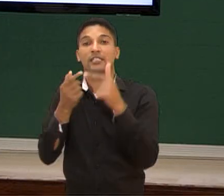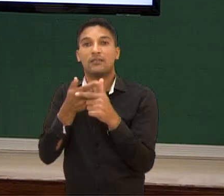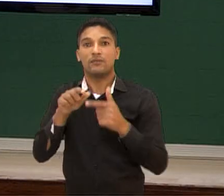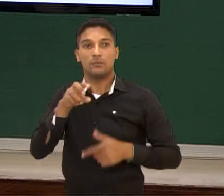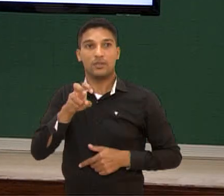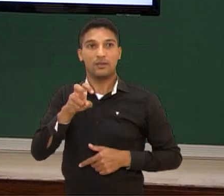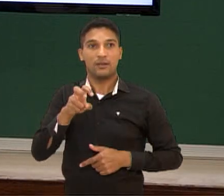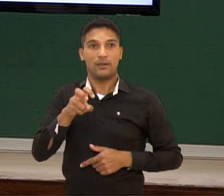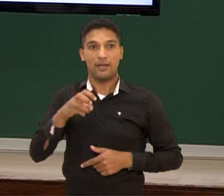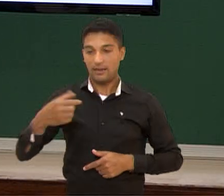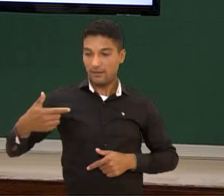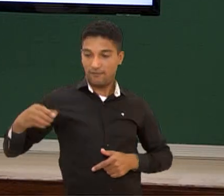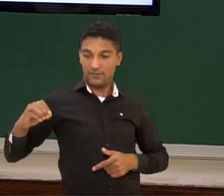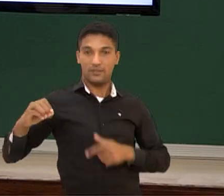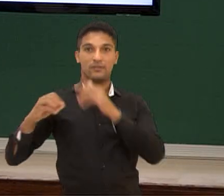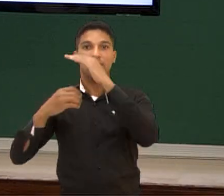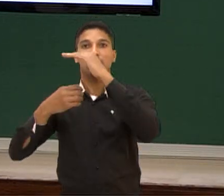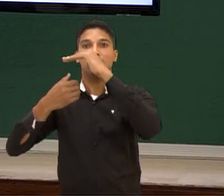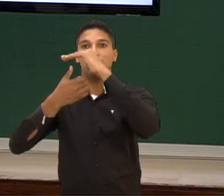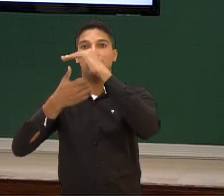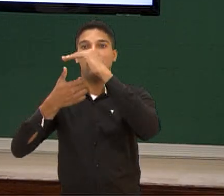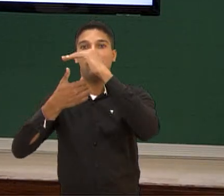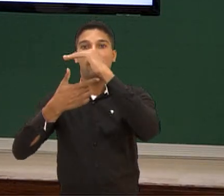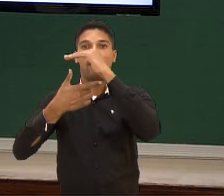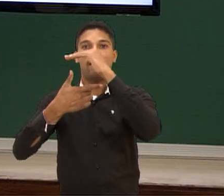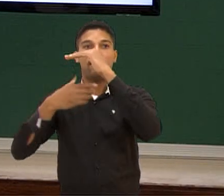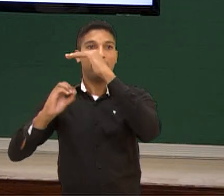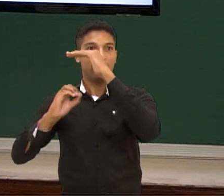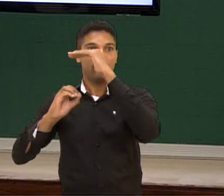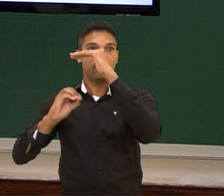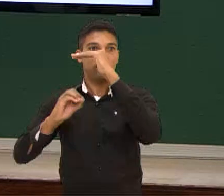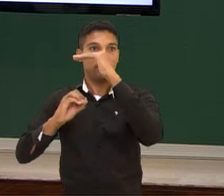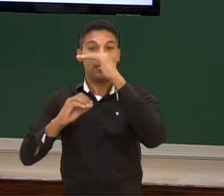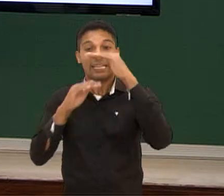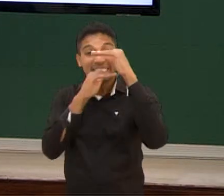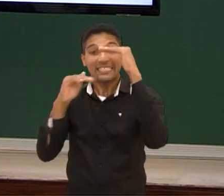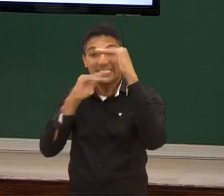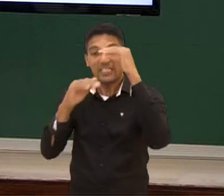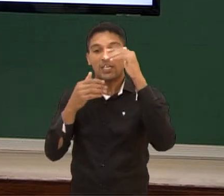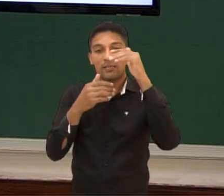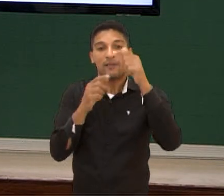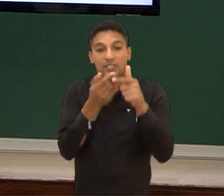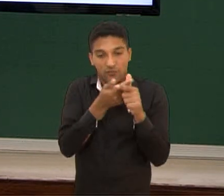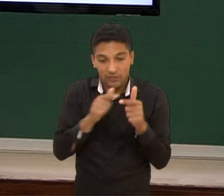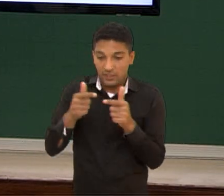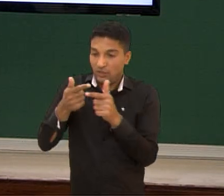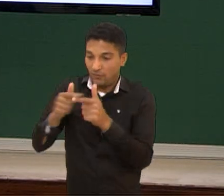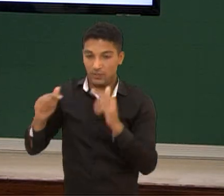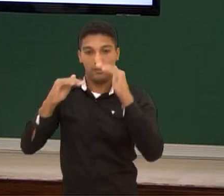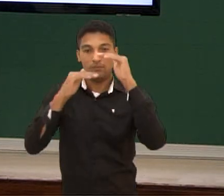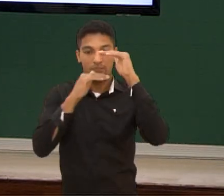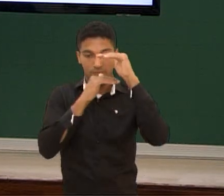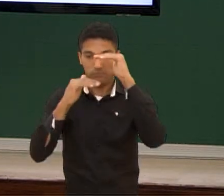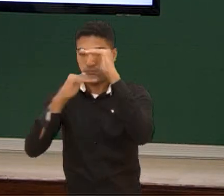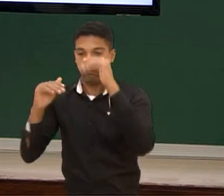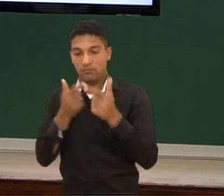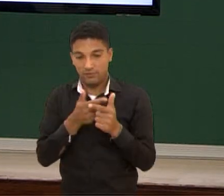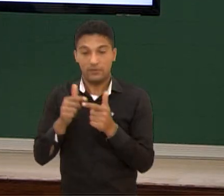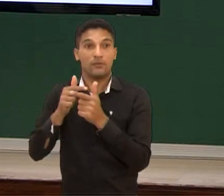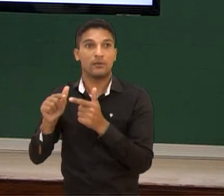E o mesmo número que eu dividi no denominador, também preciso dividir no numerador, não é? Vocês aprenderam isso em simplificação de fração.